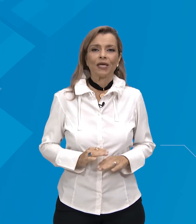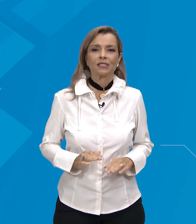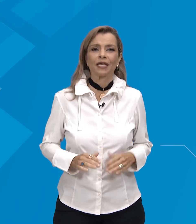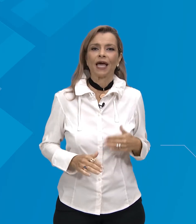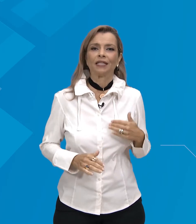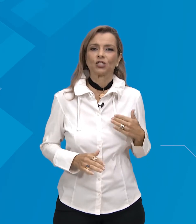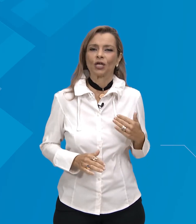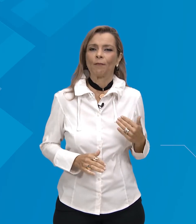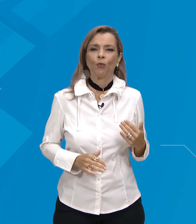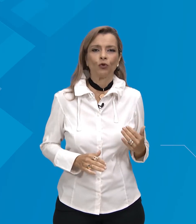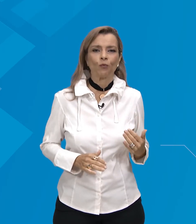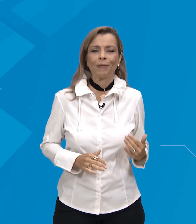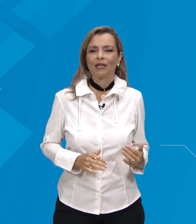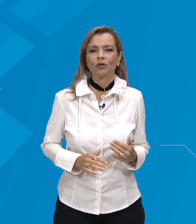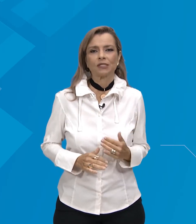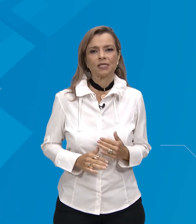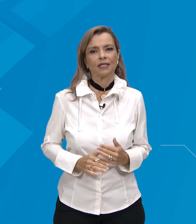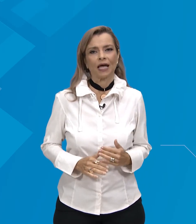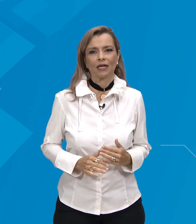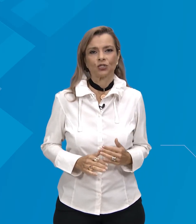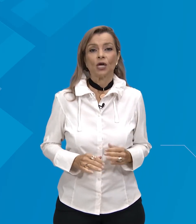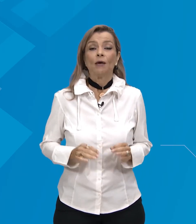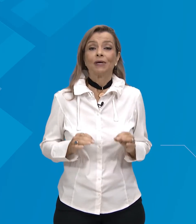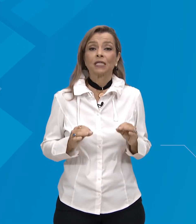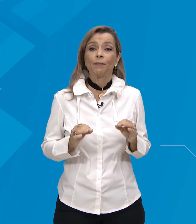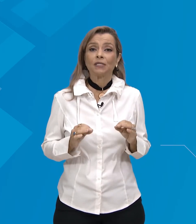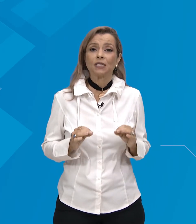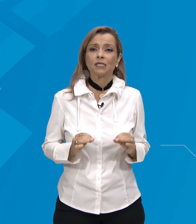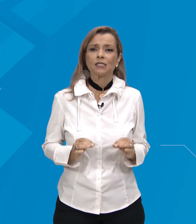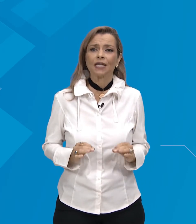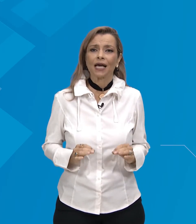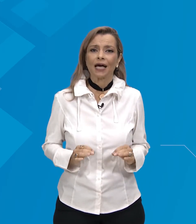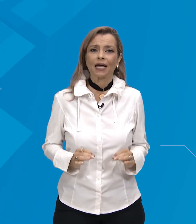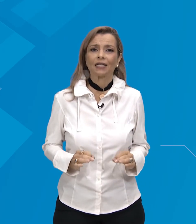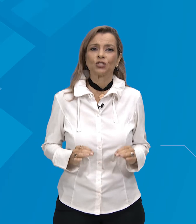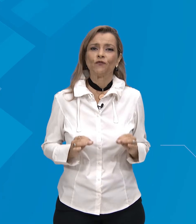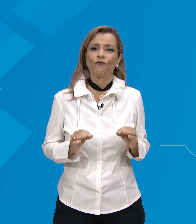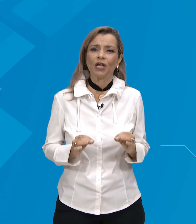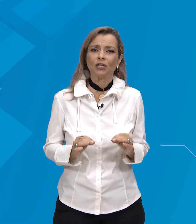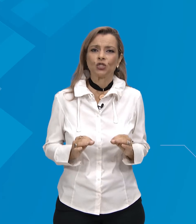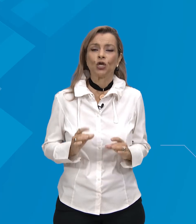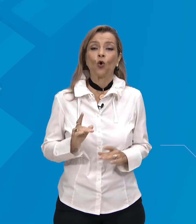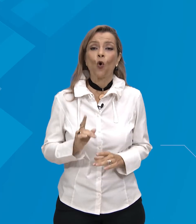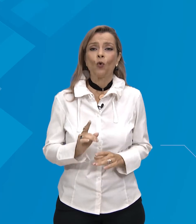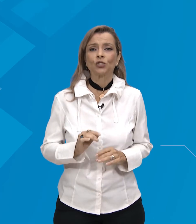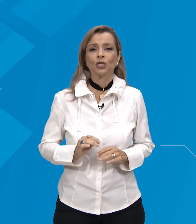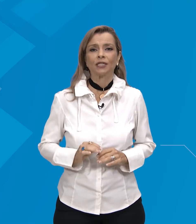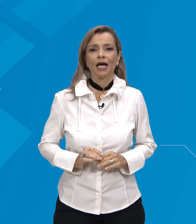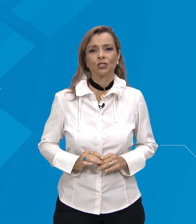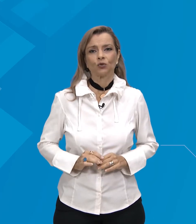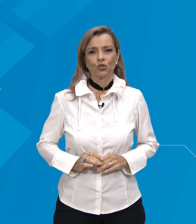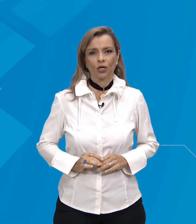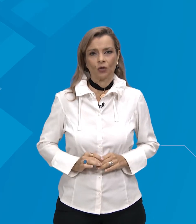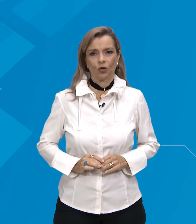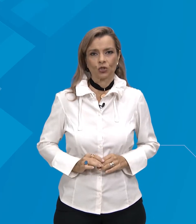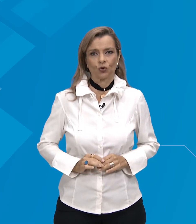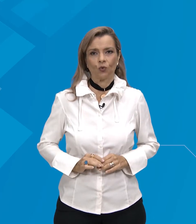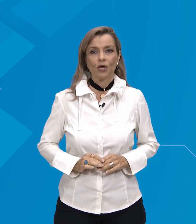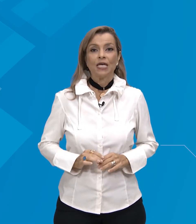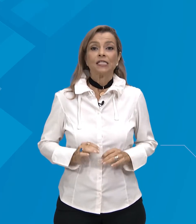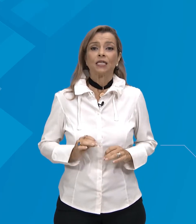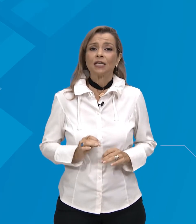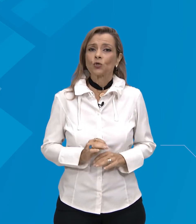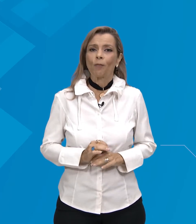uma doença que ainda gera muito medo e ansiedade, mas que precisa ser encarada de frente e com agilidade no